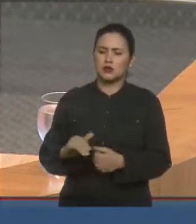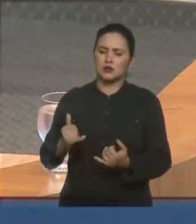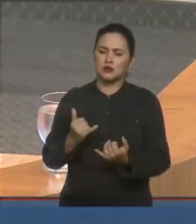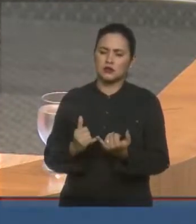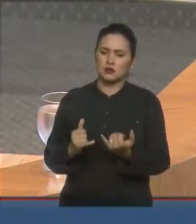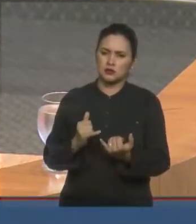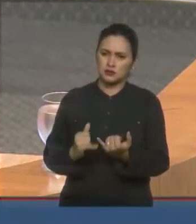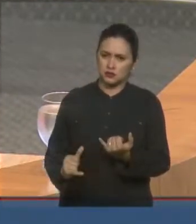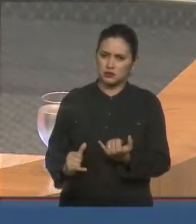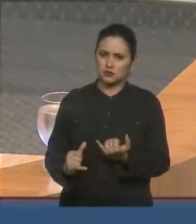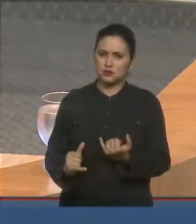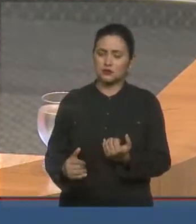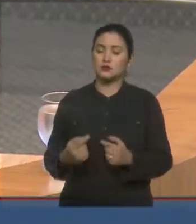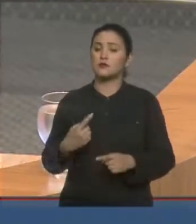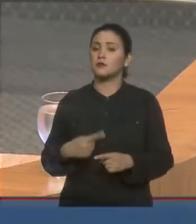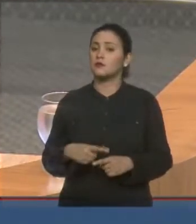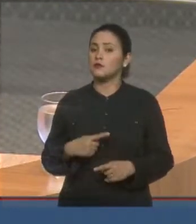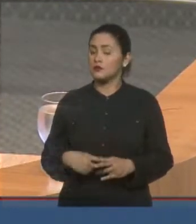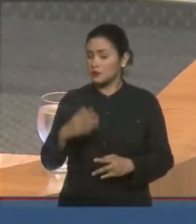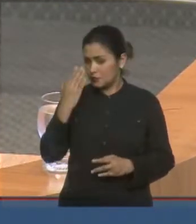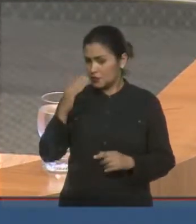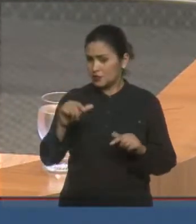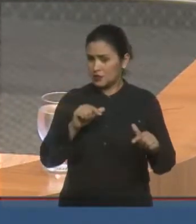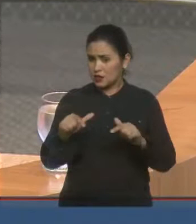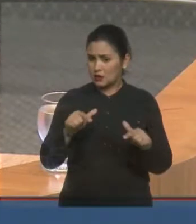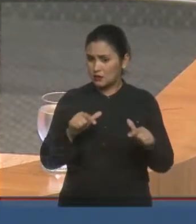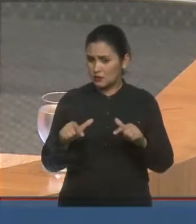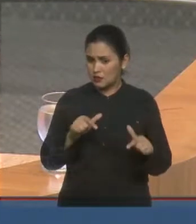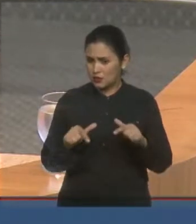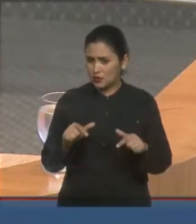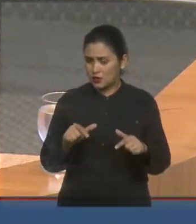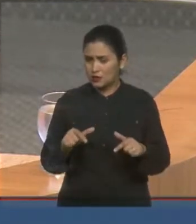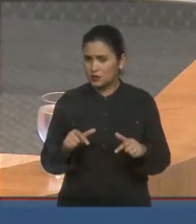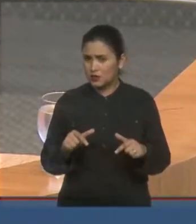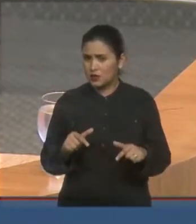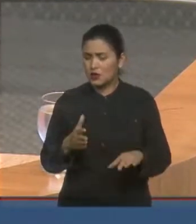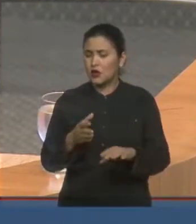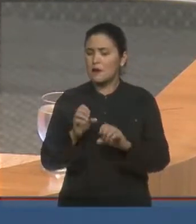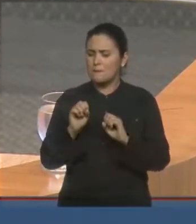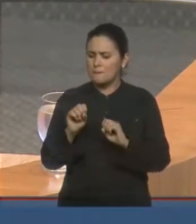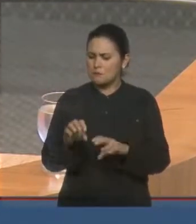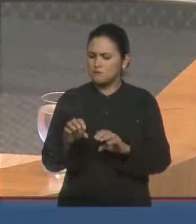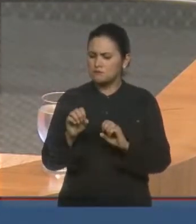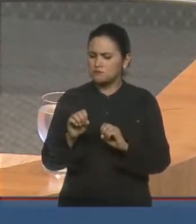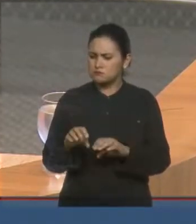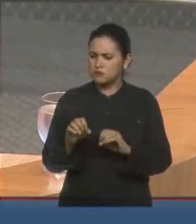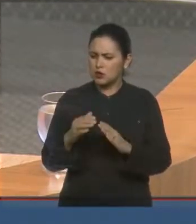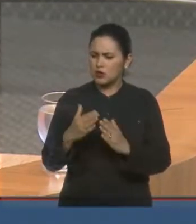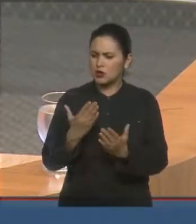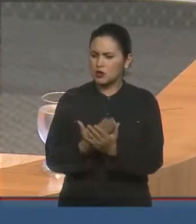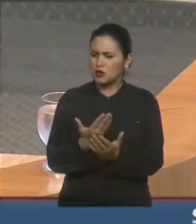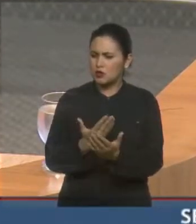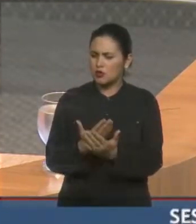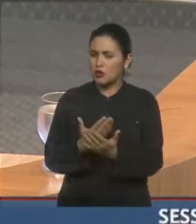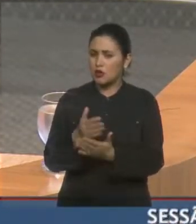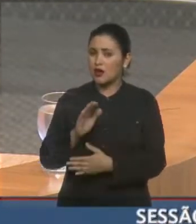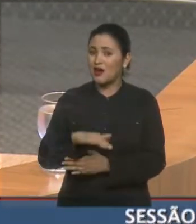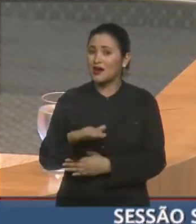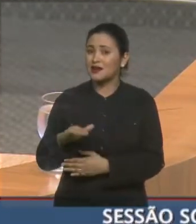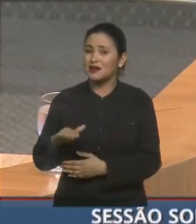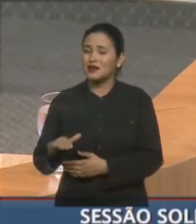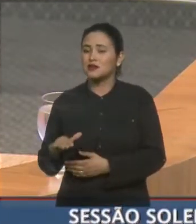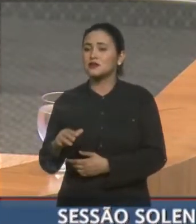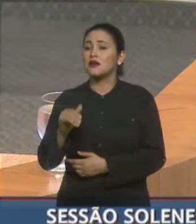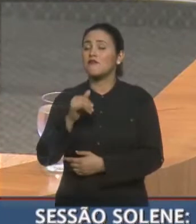exatamente, graças ao trabalho de educação sexual nas escolas, que muitas crianças revelam e expõem para seus